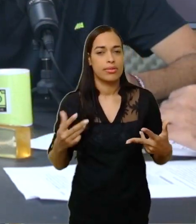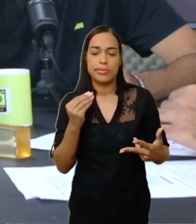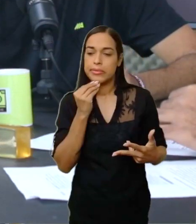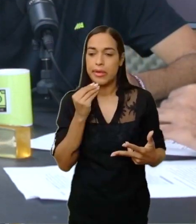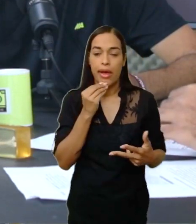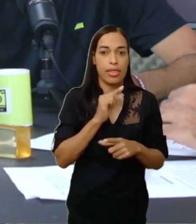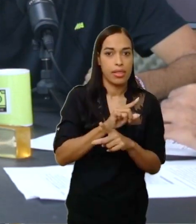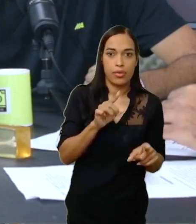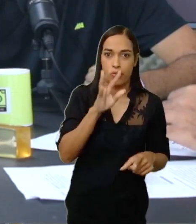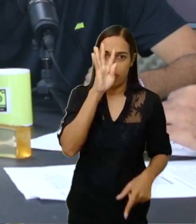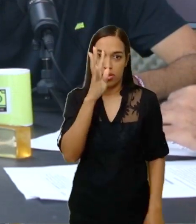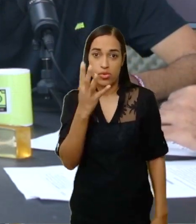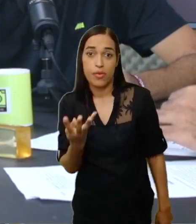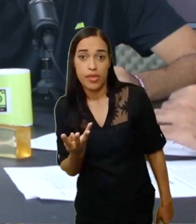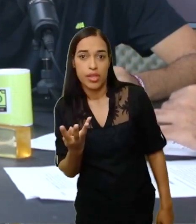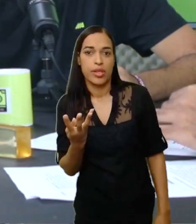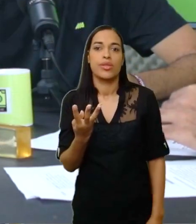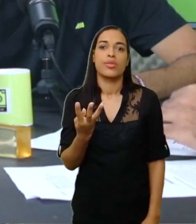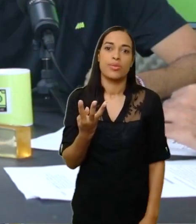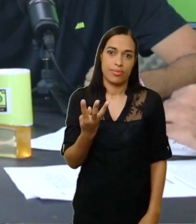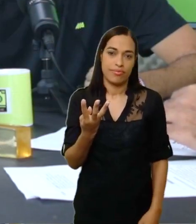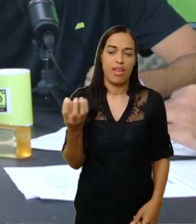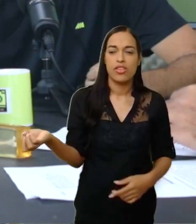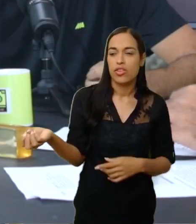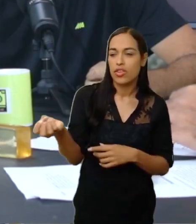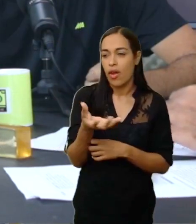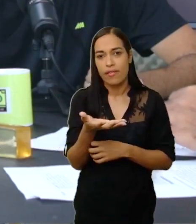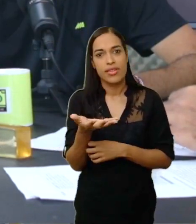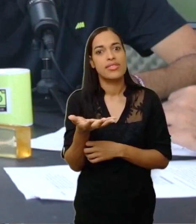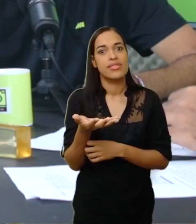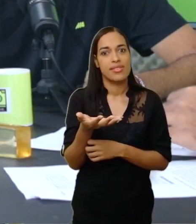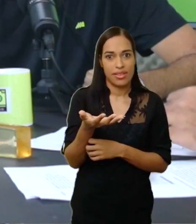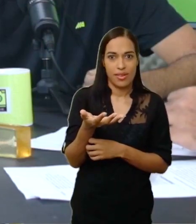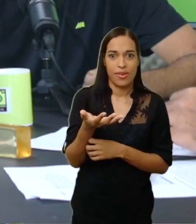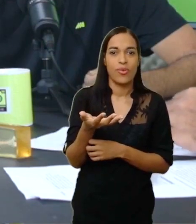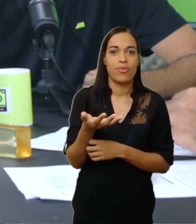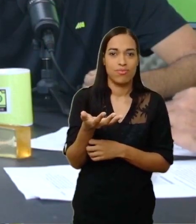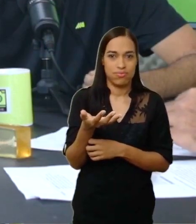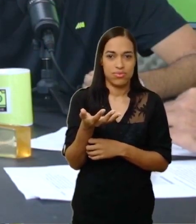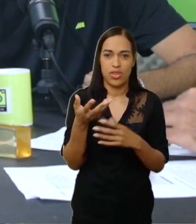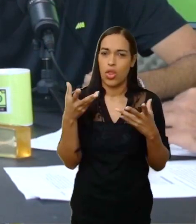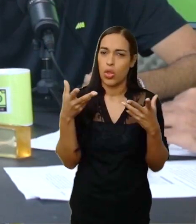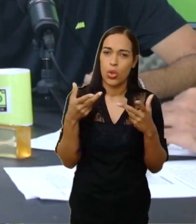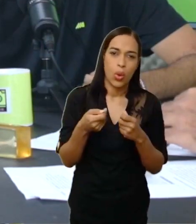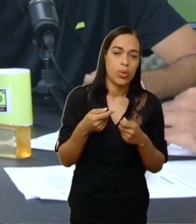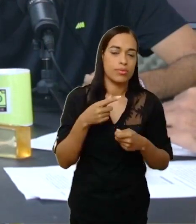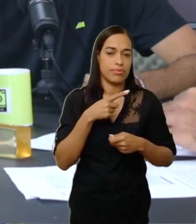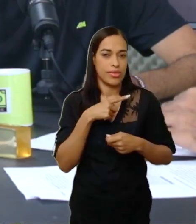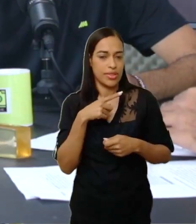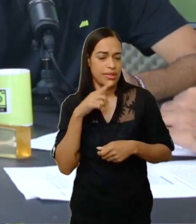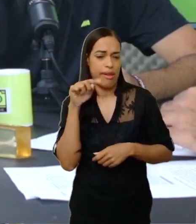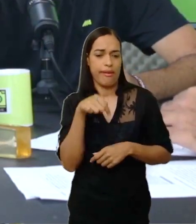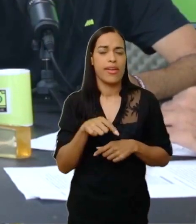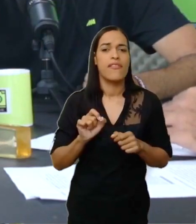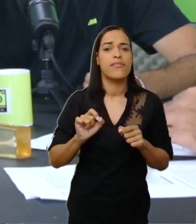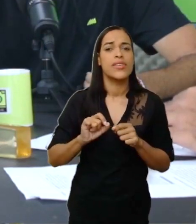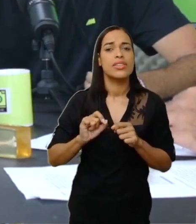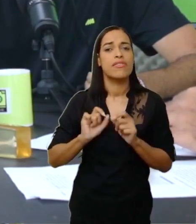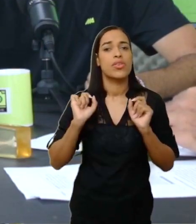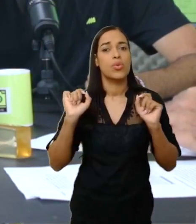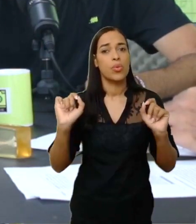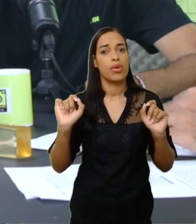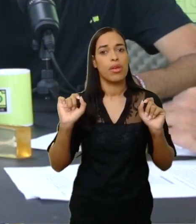foi solucionado, ela tenta trazer aquela inovação, né? Diante de tudo que a gente tem aqui, o que é que pode ser feito?